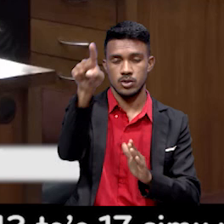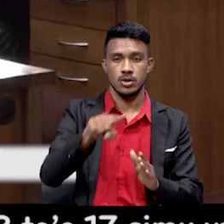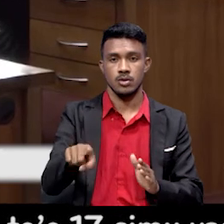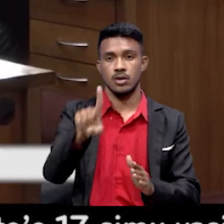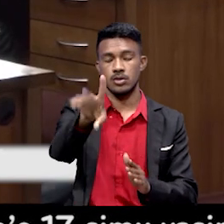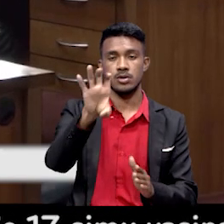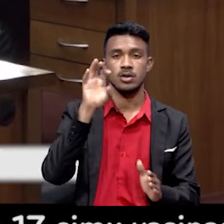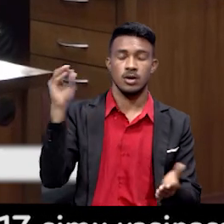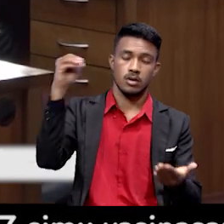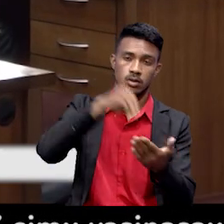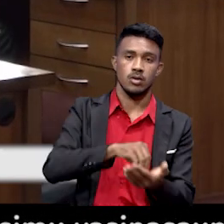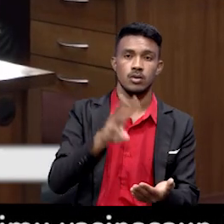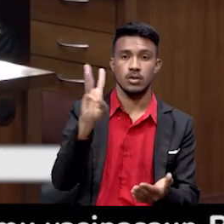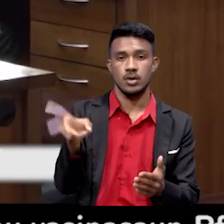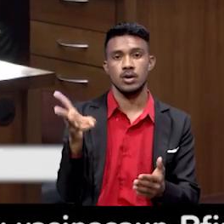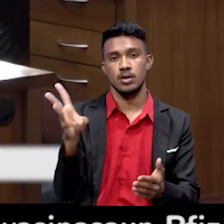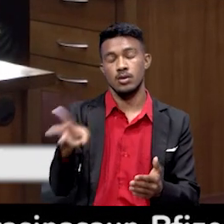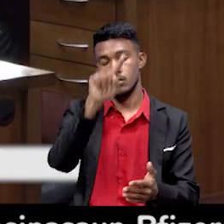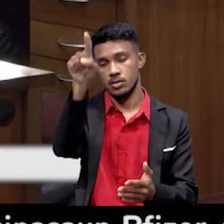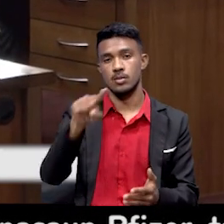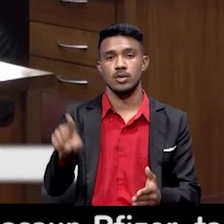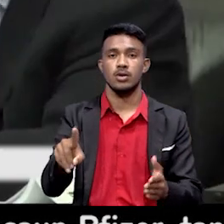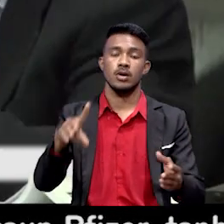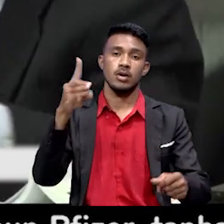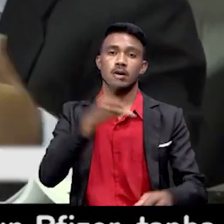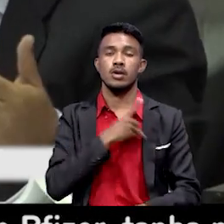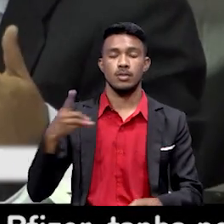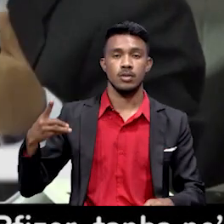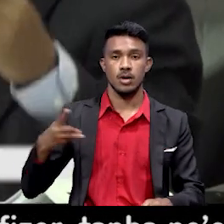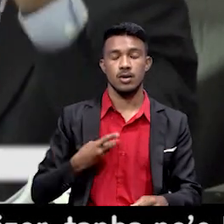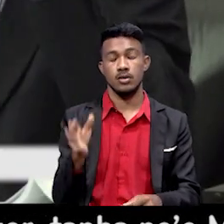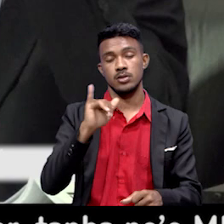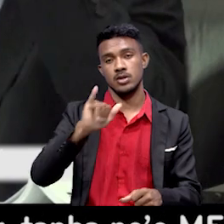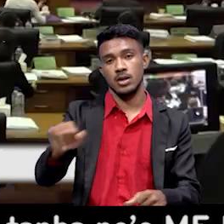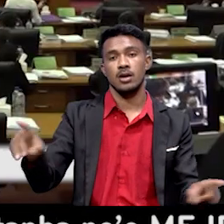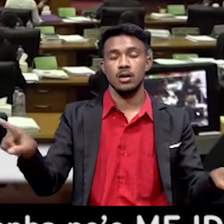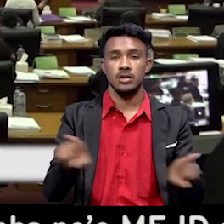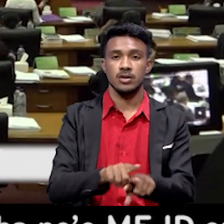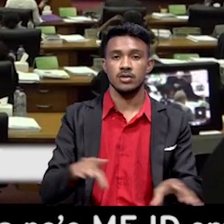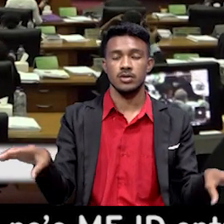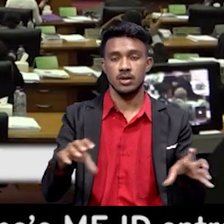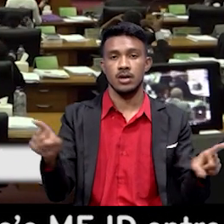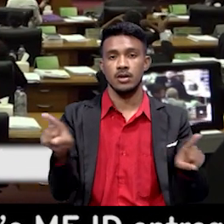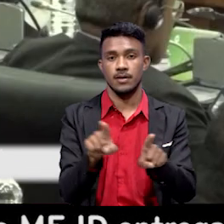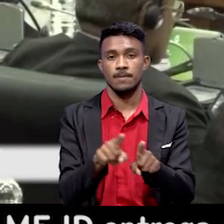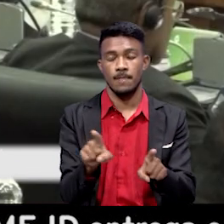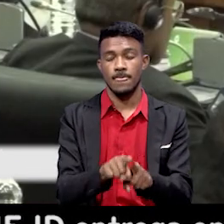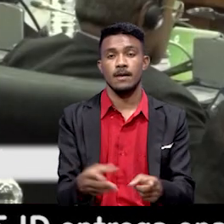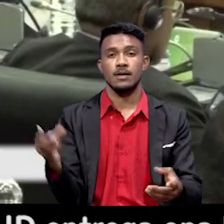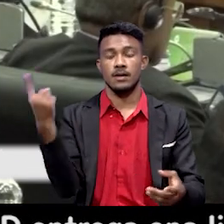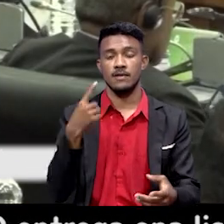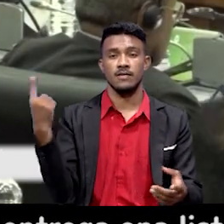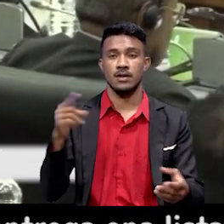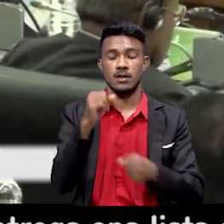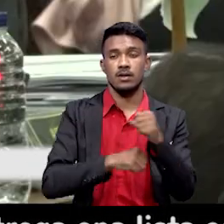prosento nem nulo husi vencimento ba deputado no ex titular sira nebe exerce cargo ho efetividade função durante